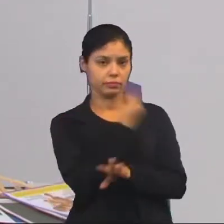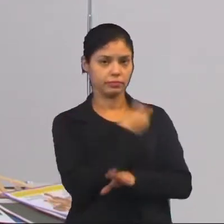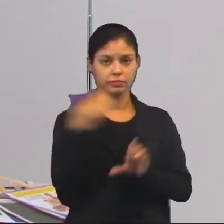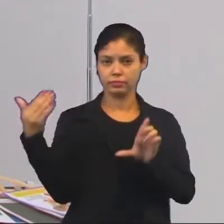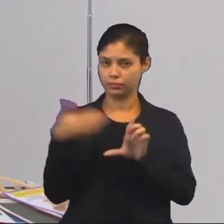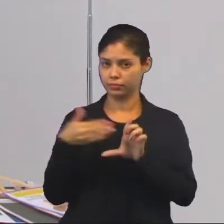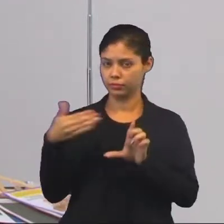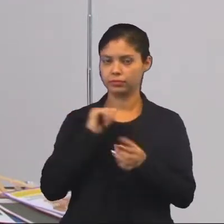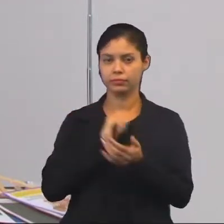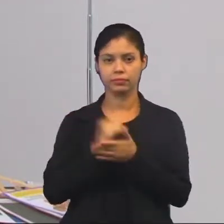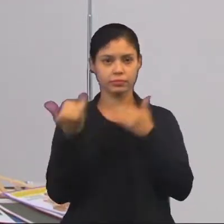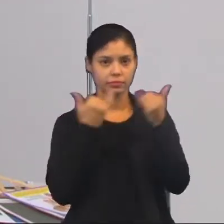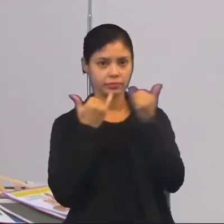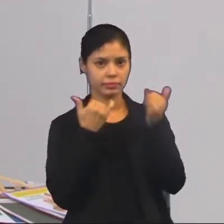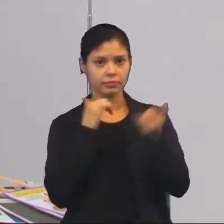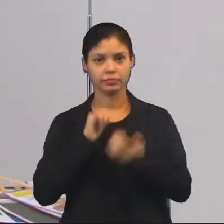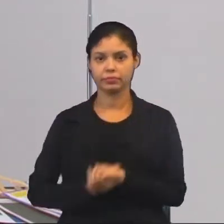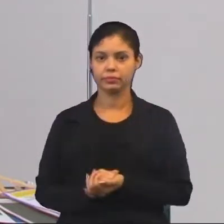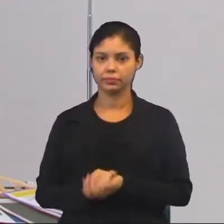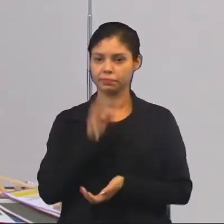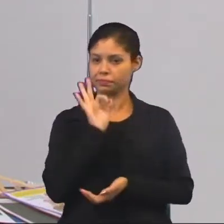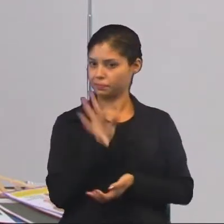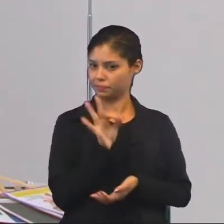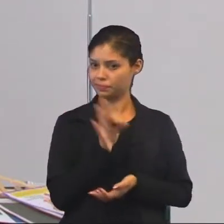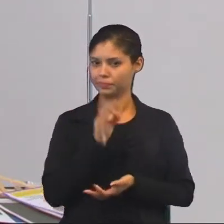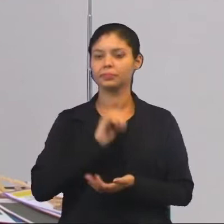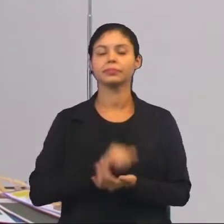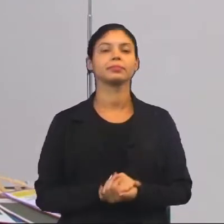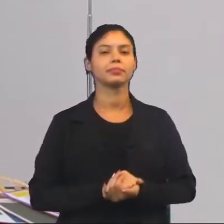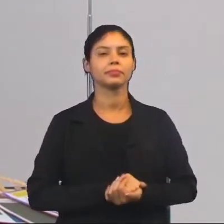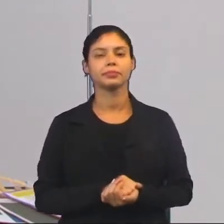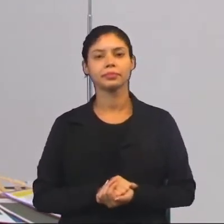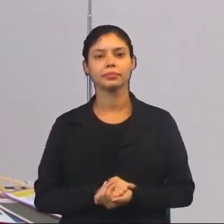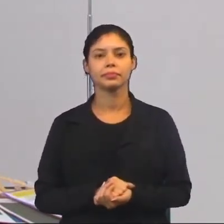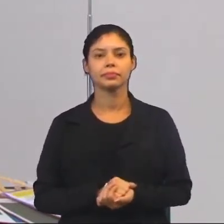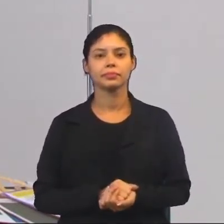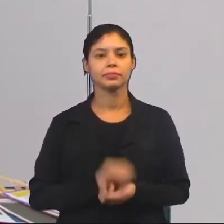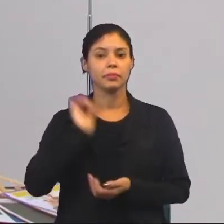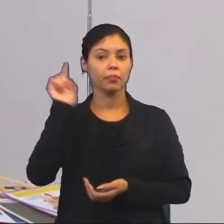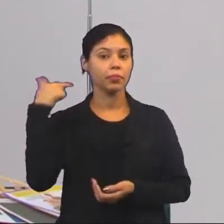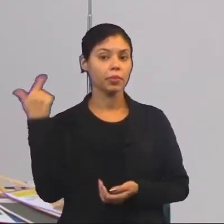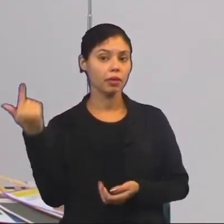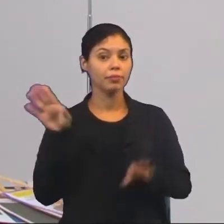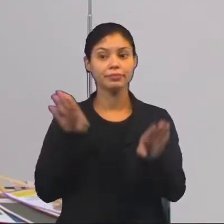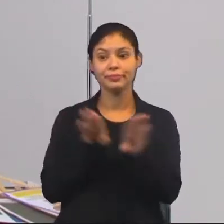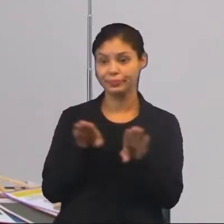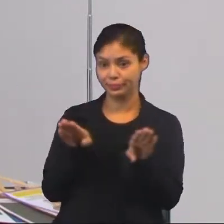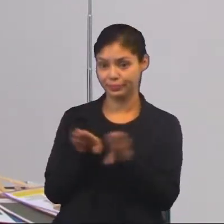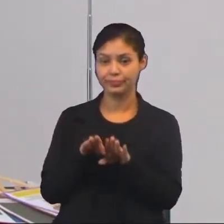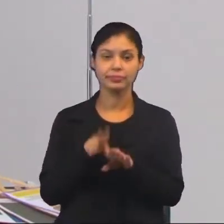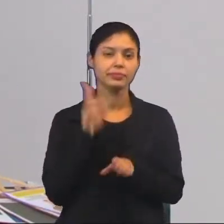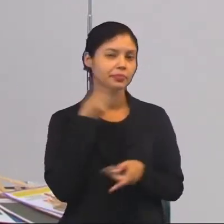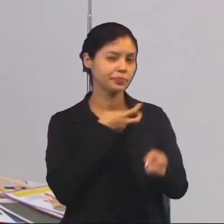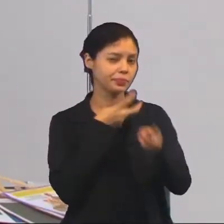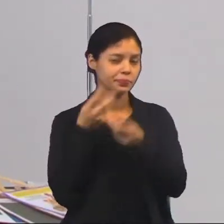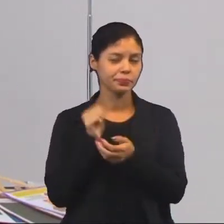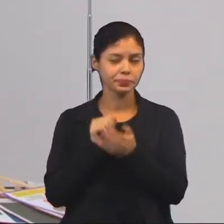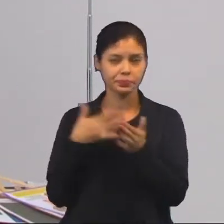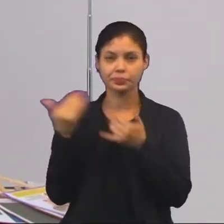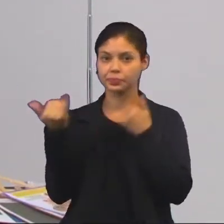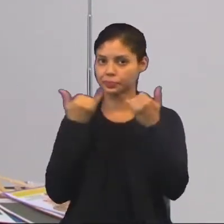acesso a estas informações, certo? Um outro meio também que nós ouvimos